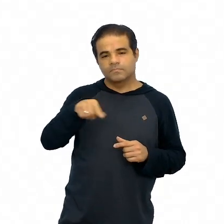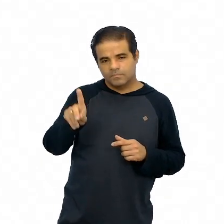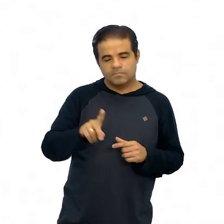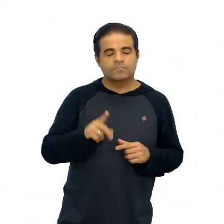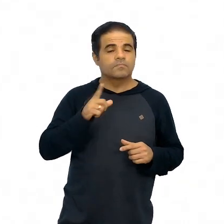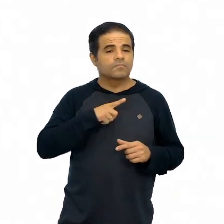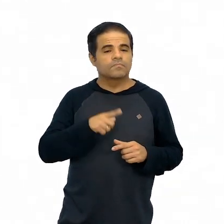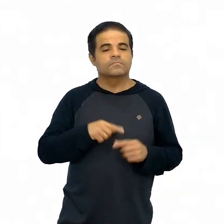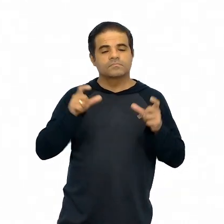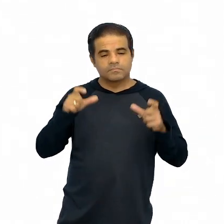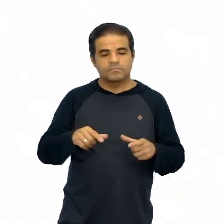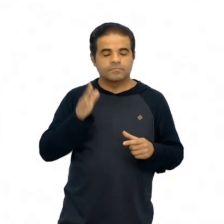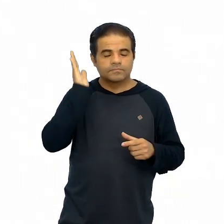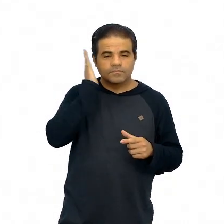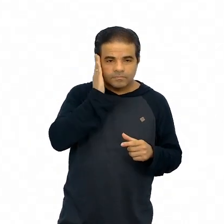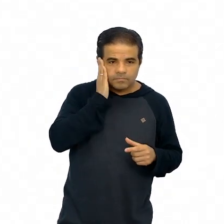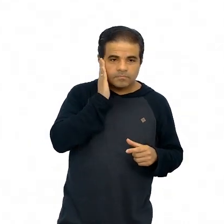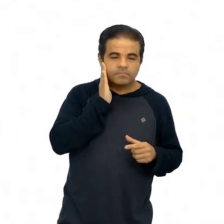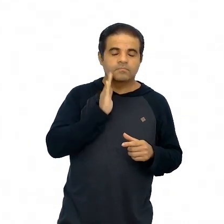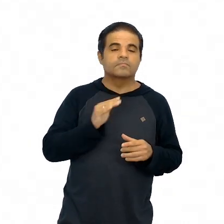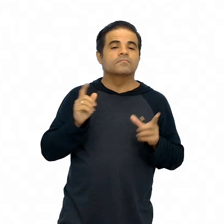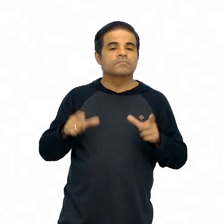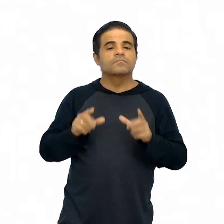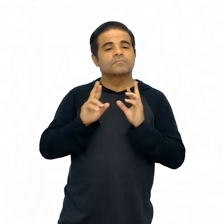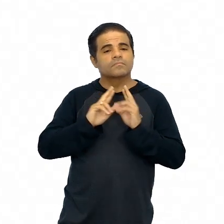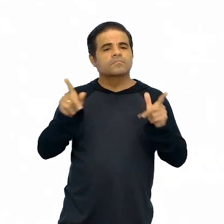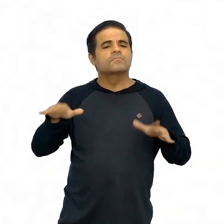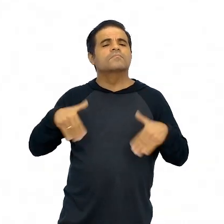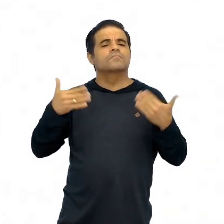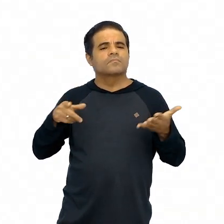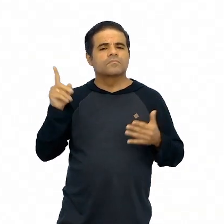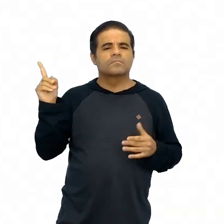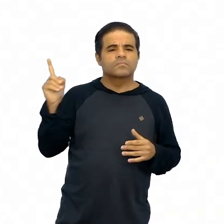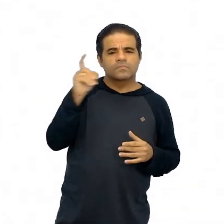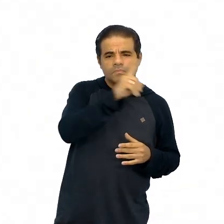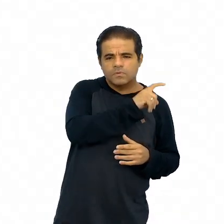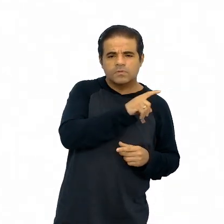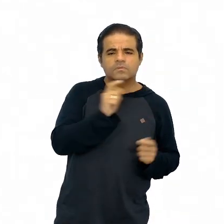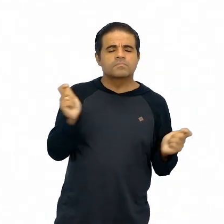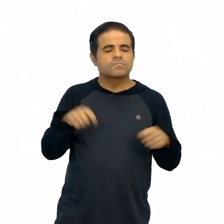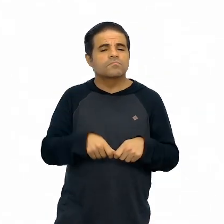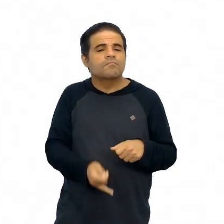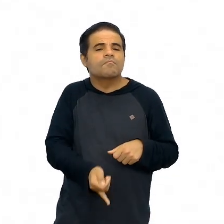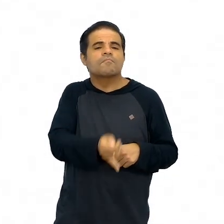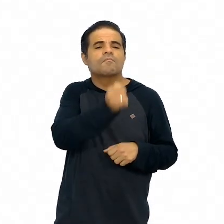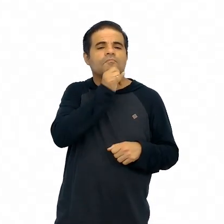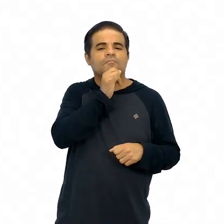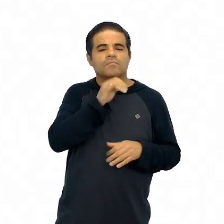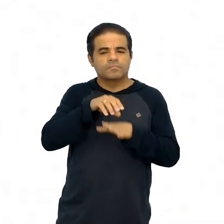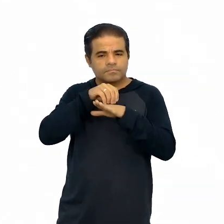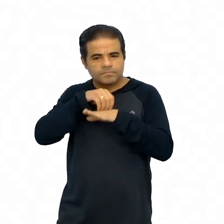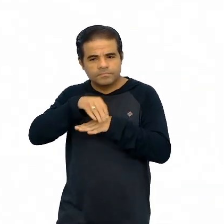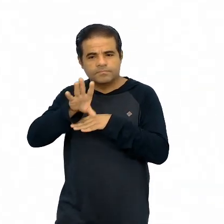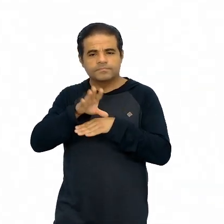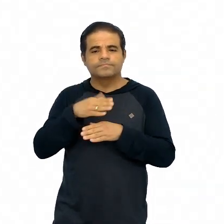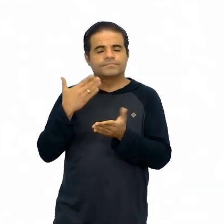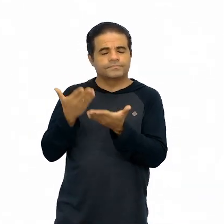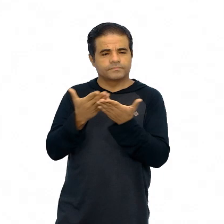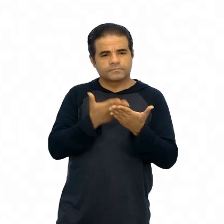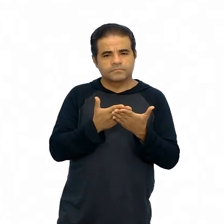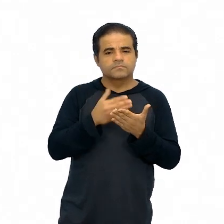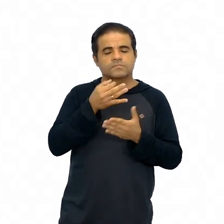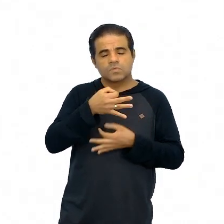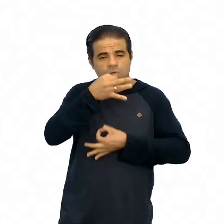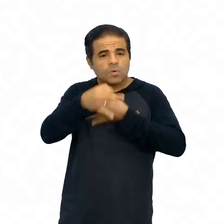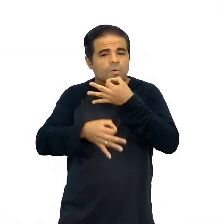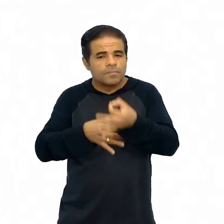gente, onde eu vou saber que dificuldades, quais os possíveis erros que os meus alunos, meus estudantes vão